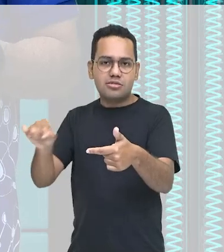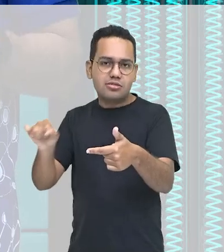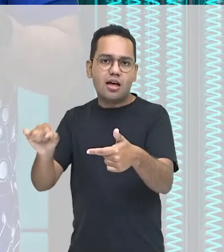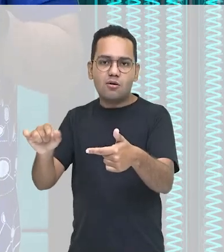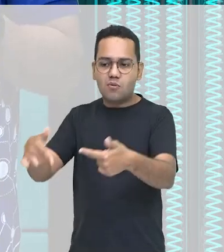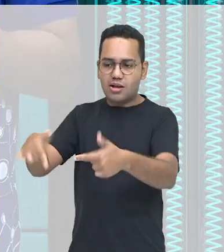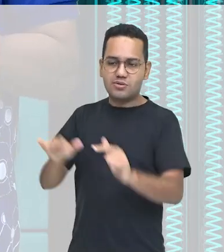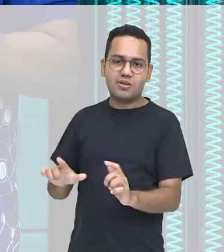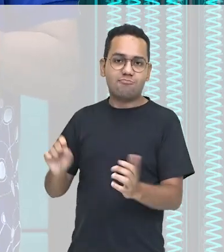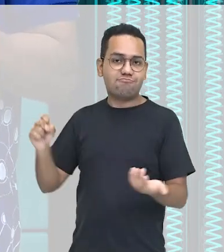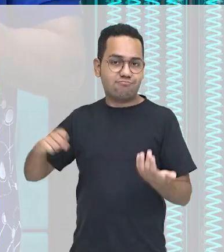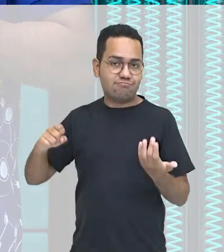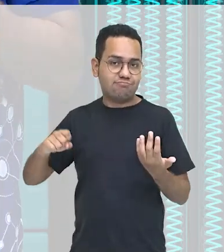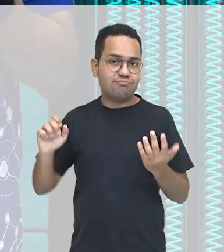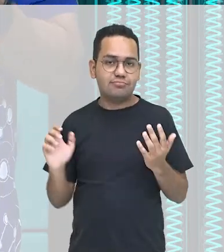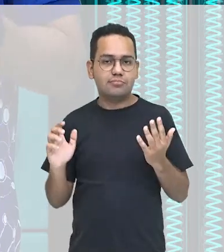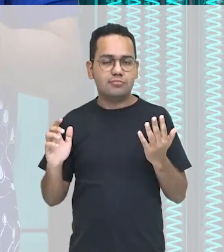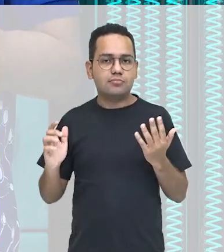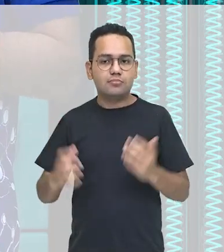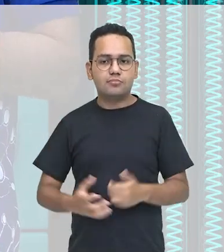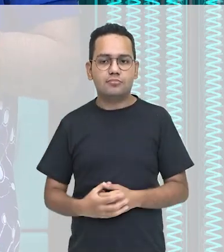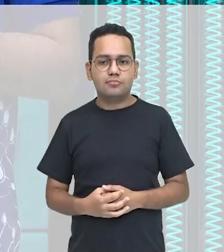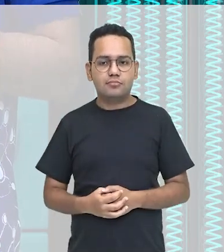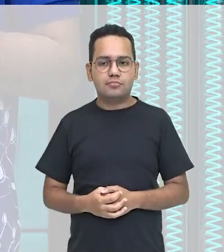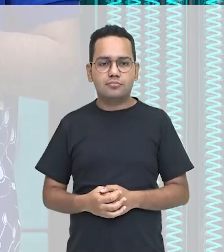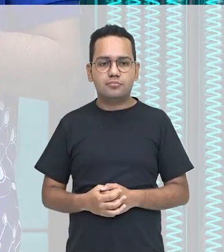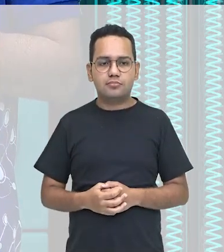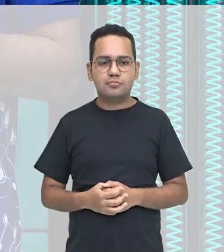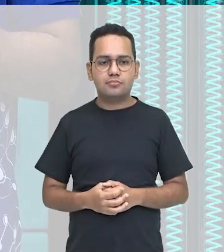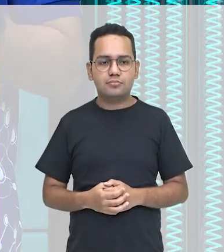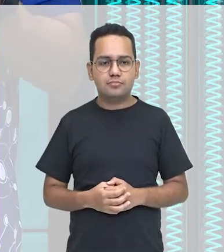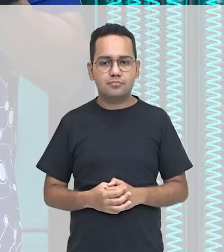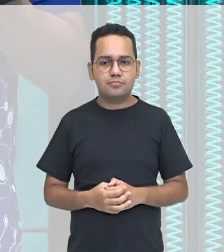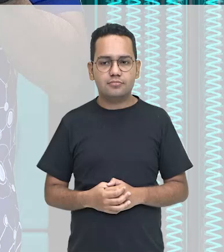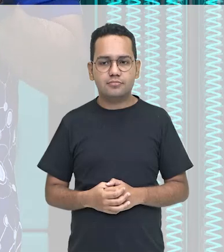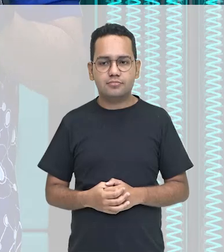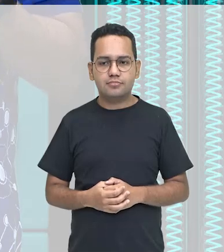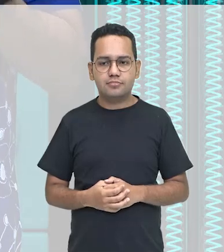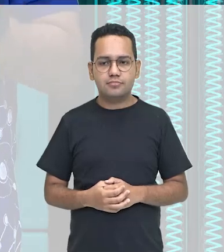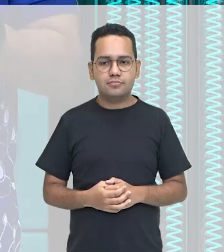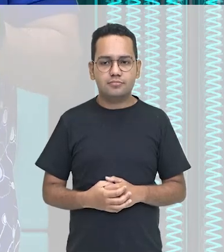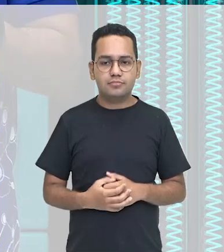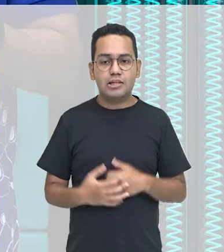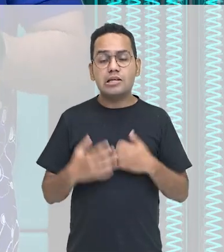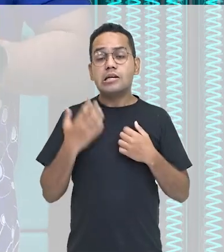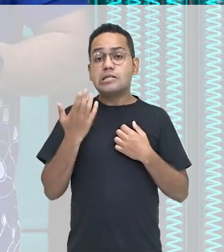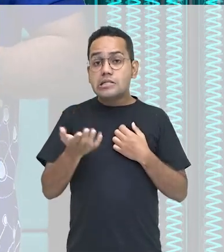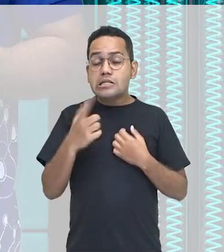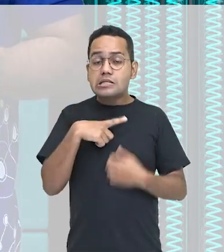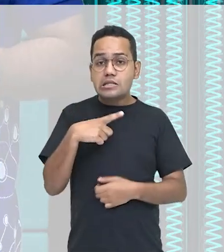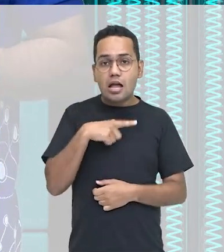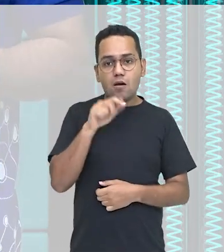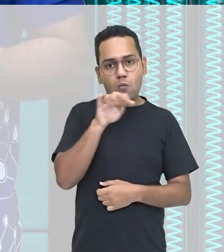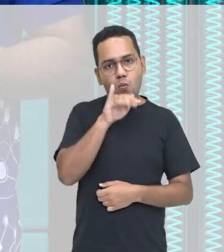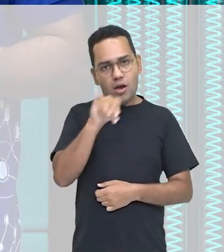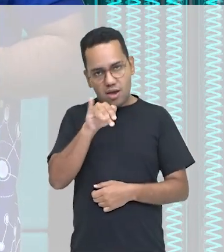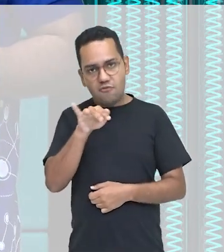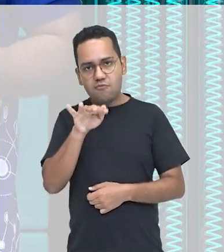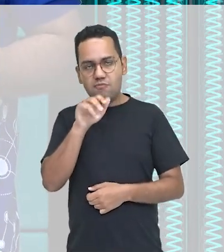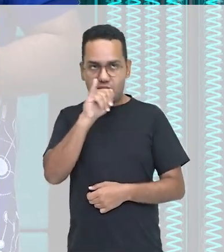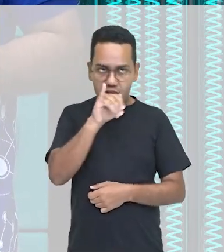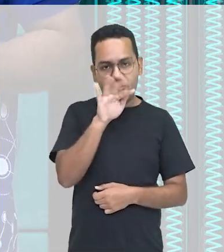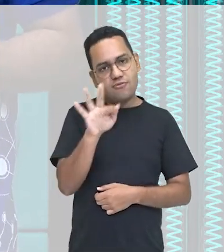essa noção de relação entre as duas orações, tá certo? Então, se tem o if, nós já estamos diante